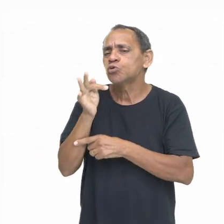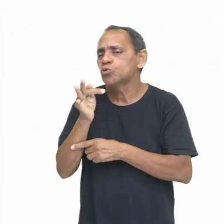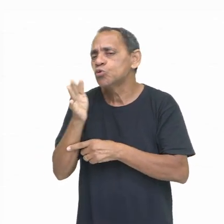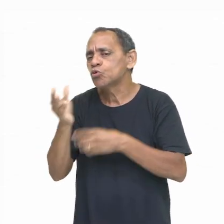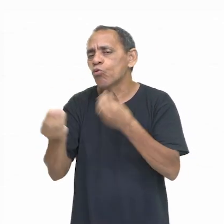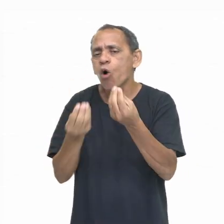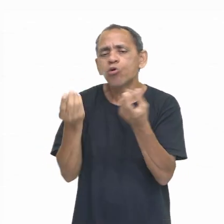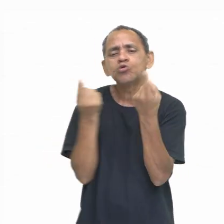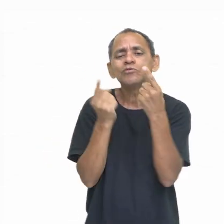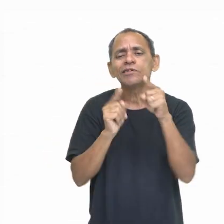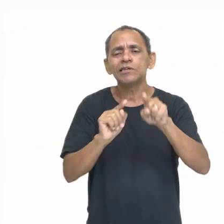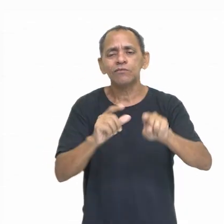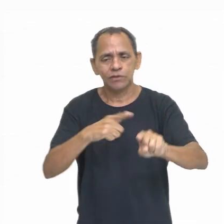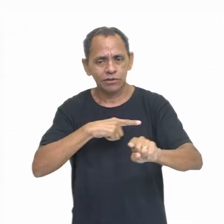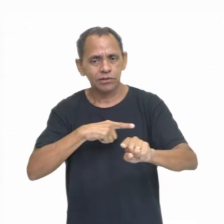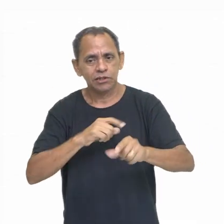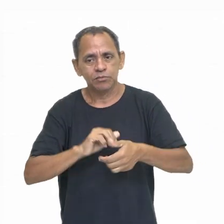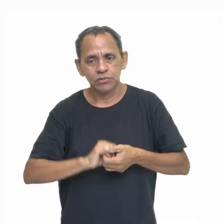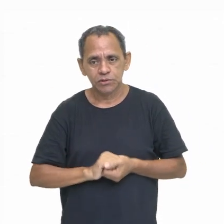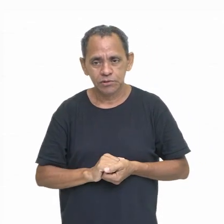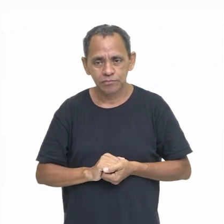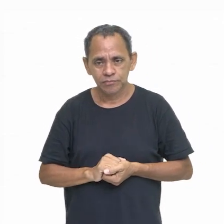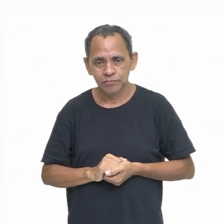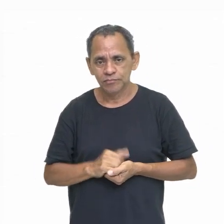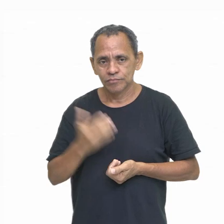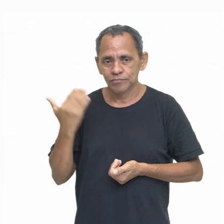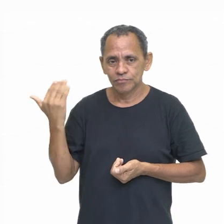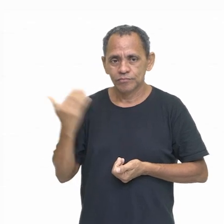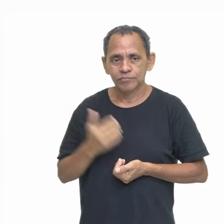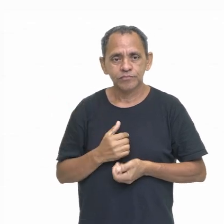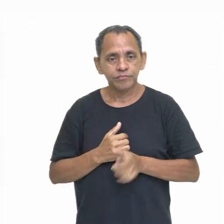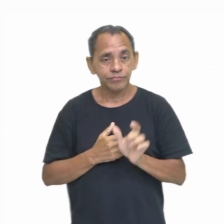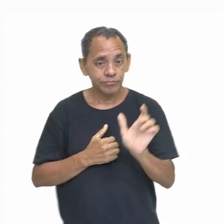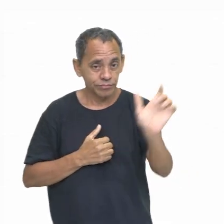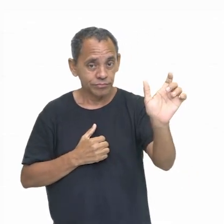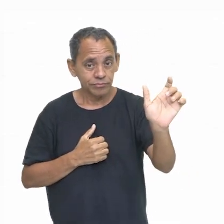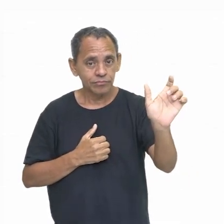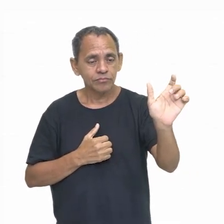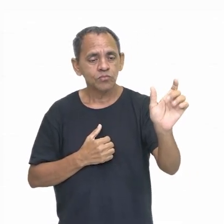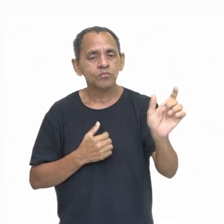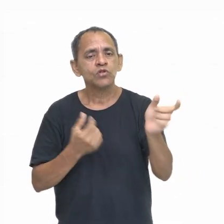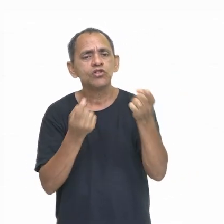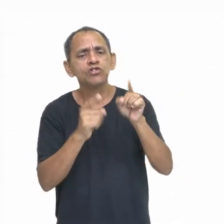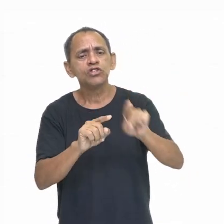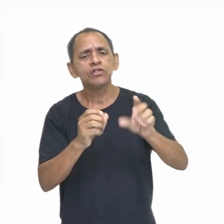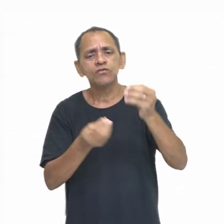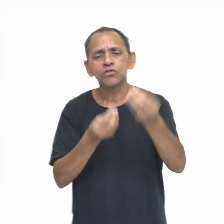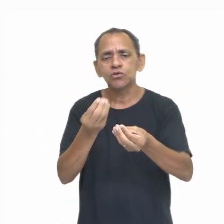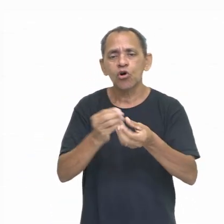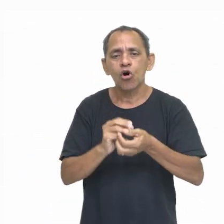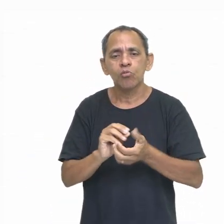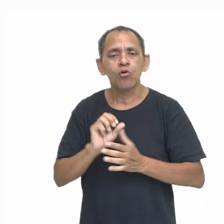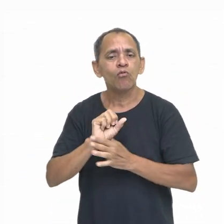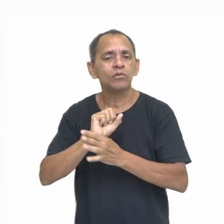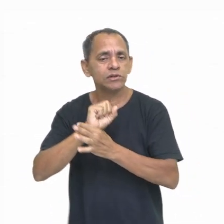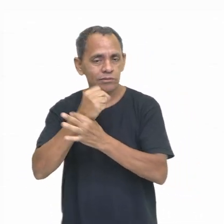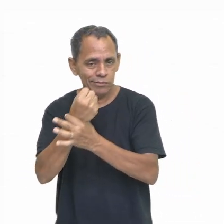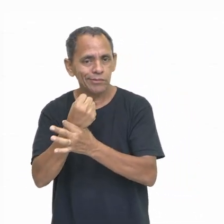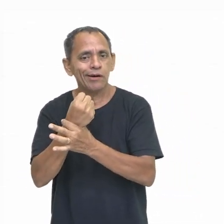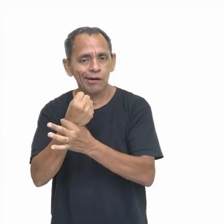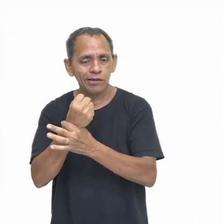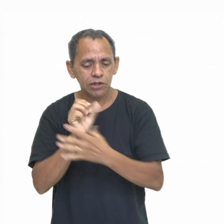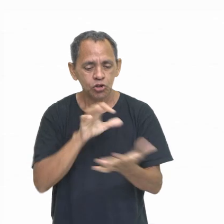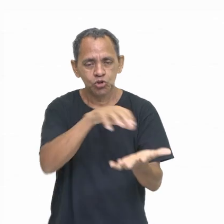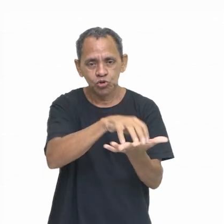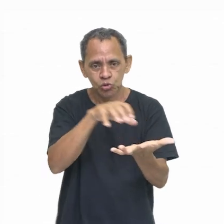essas questões? Então vamos lá. Perspectivas e desafios. Fortalecimento das instituições.